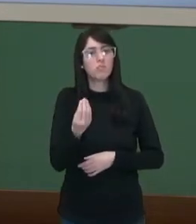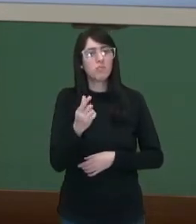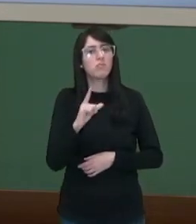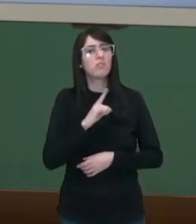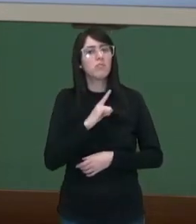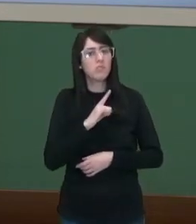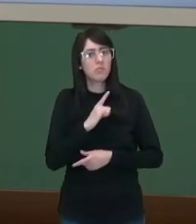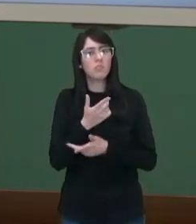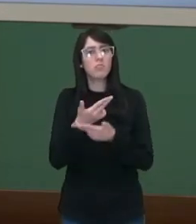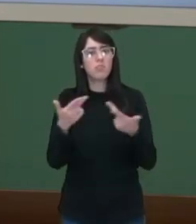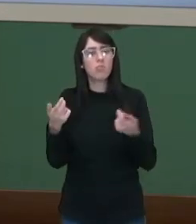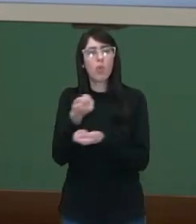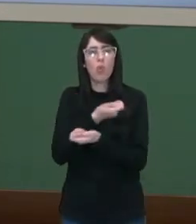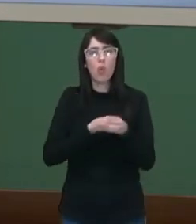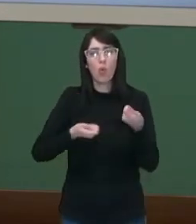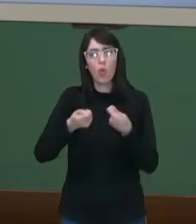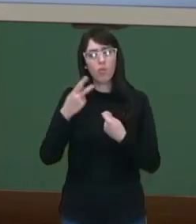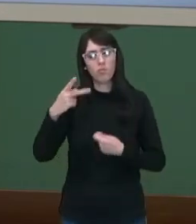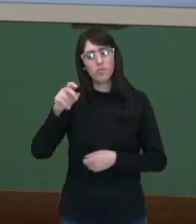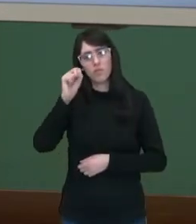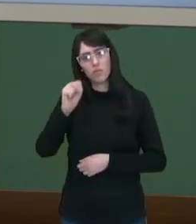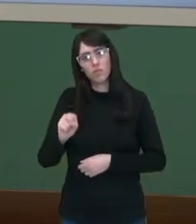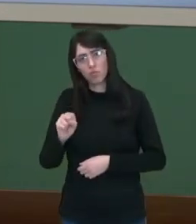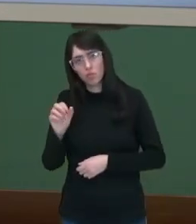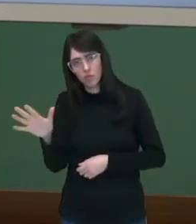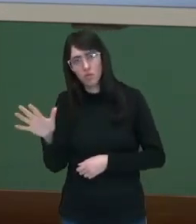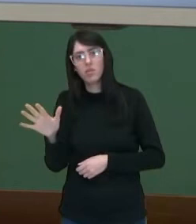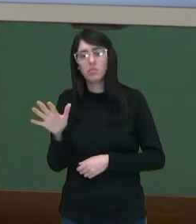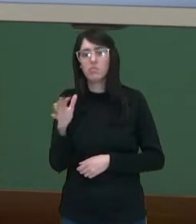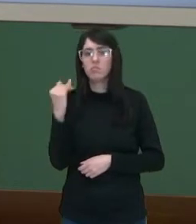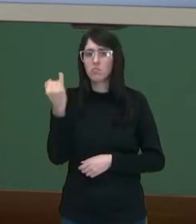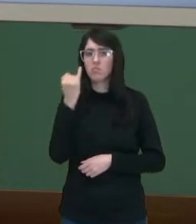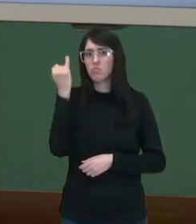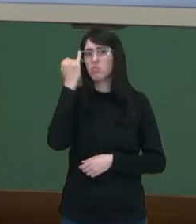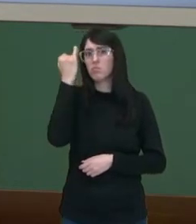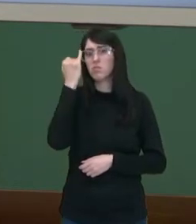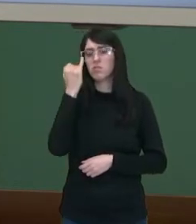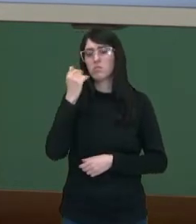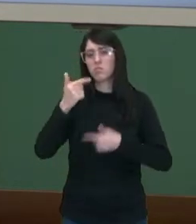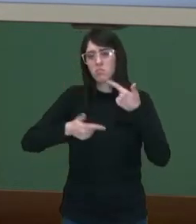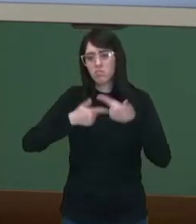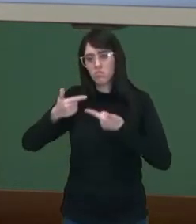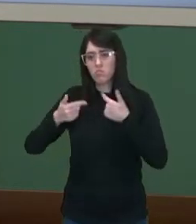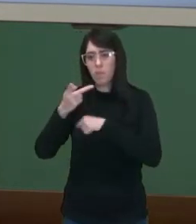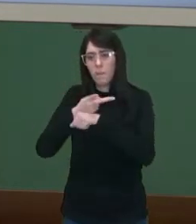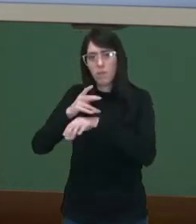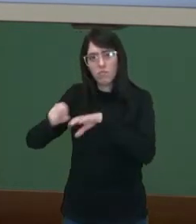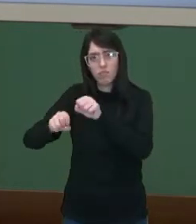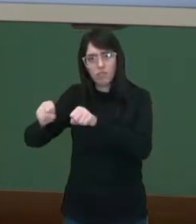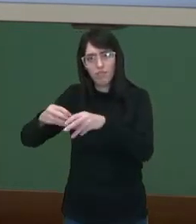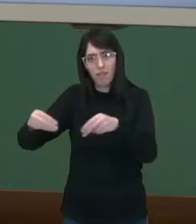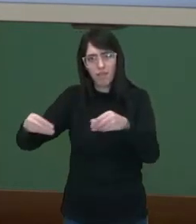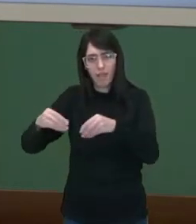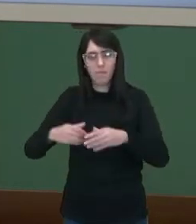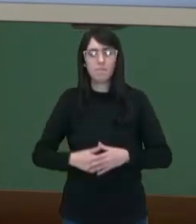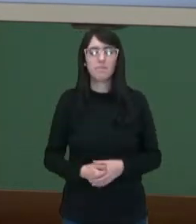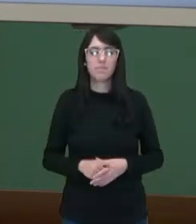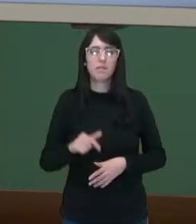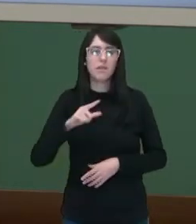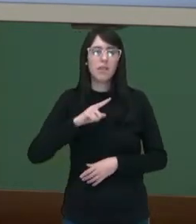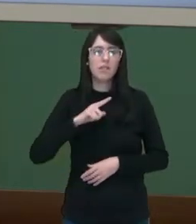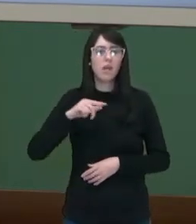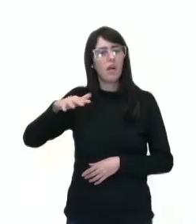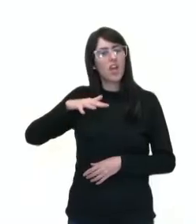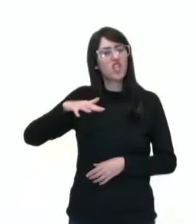nas atividades econômicas da região Sudeste e que são explorados a partir da atividade de mineração. Existe uma região no